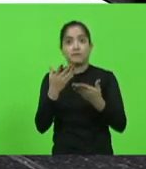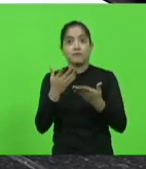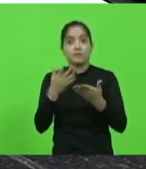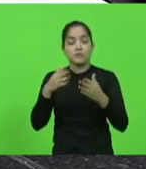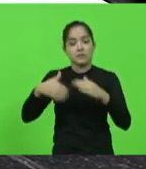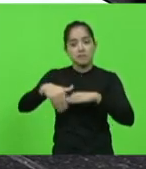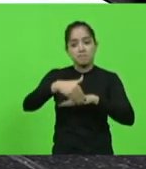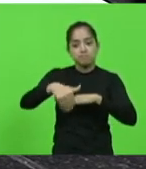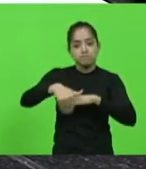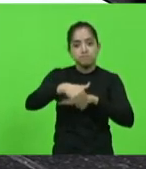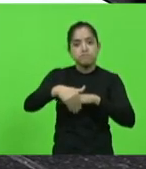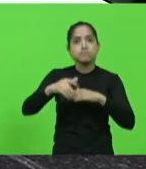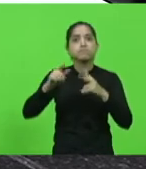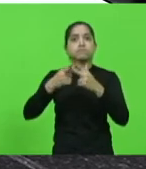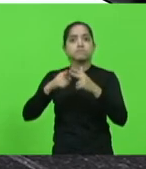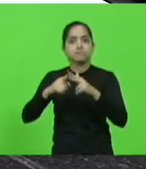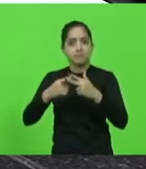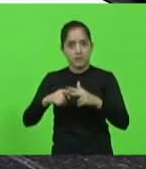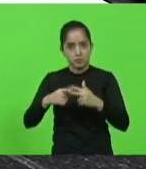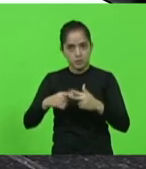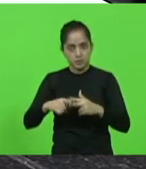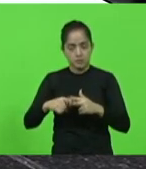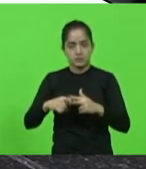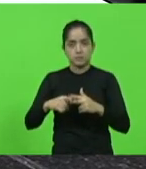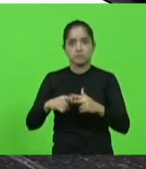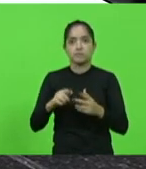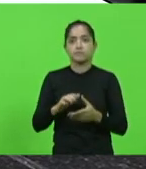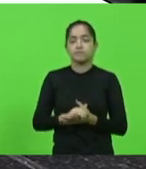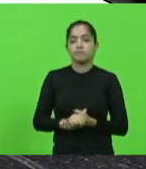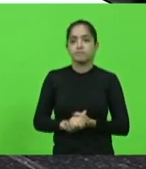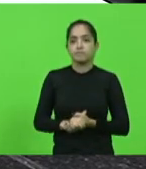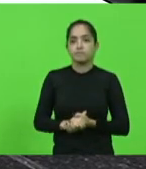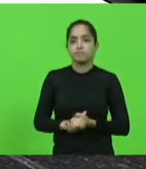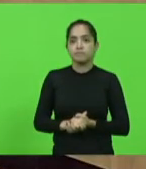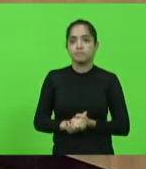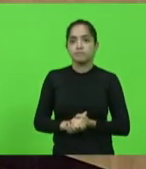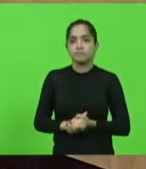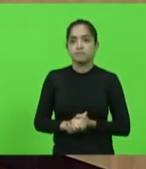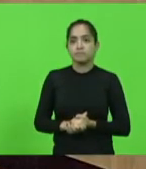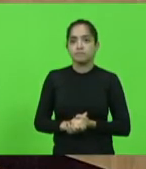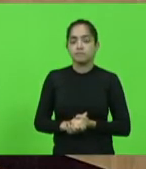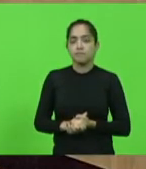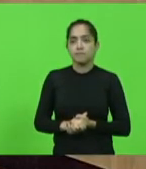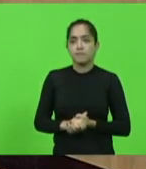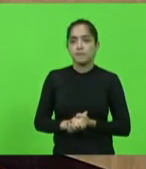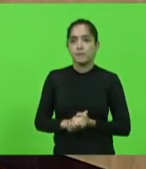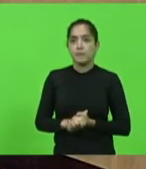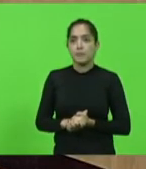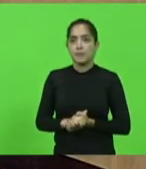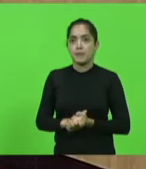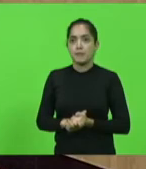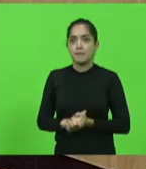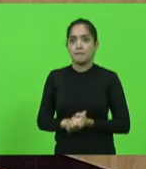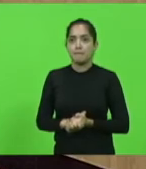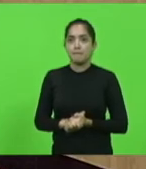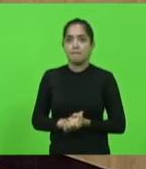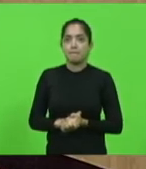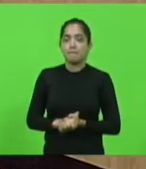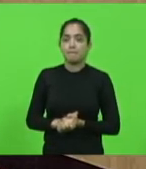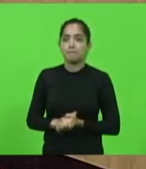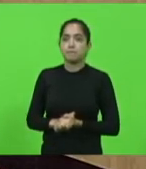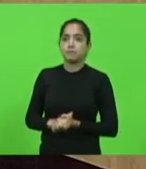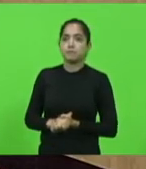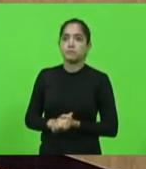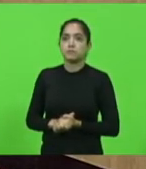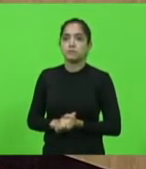de Indaial, principalmente até Pouso Redondo. Obrigado, senhor presidente. Permite só mais intervenção, senhor presidente? Pois não, Ivan. Já que